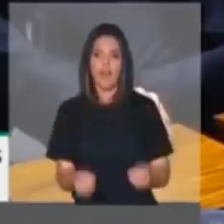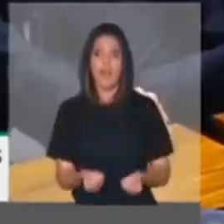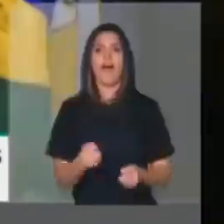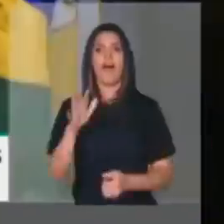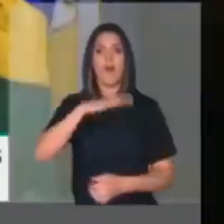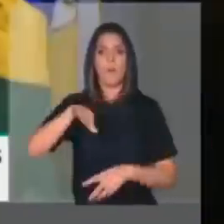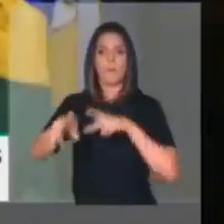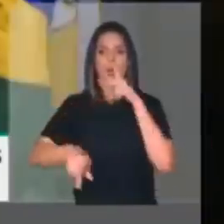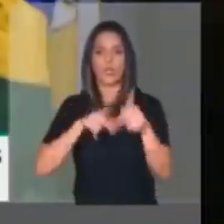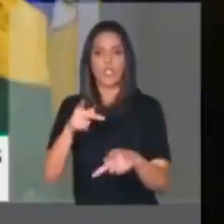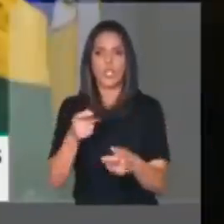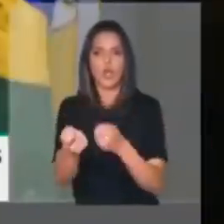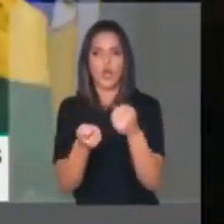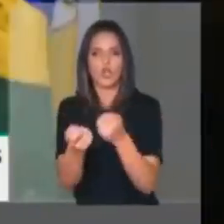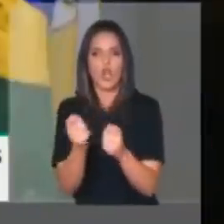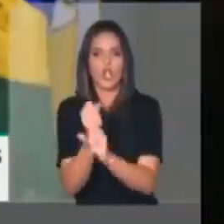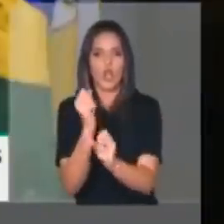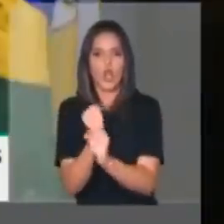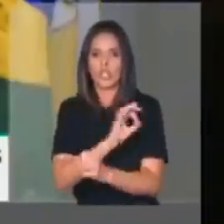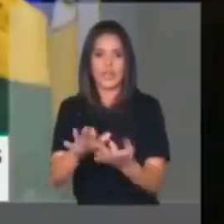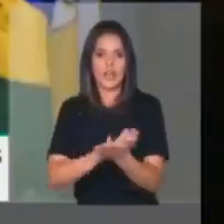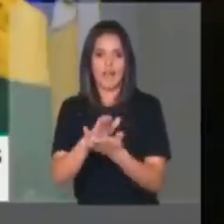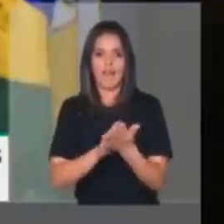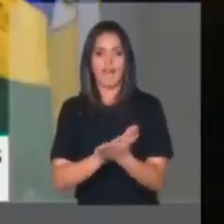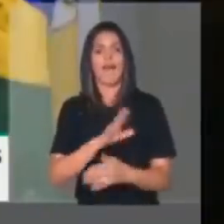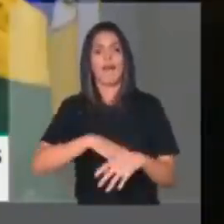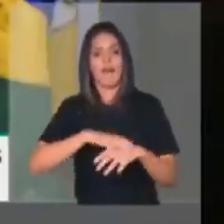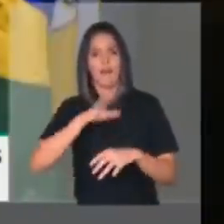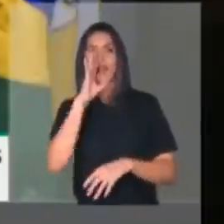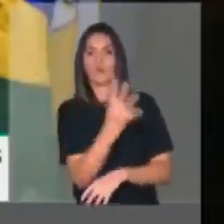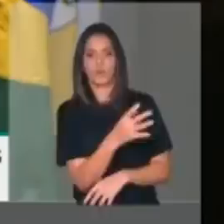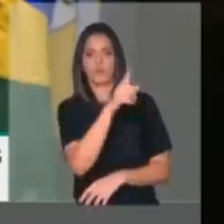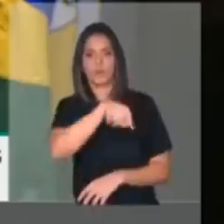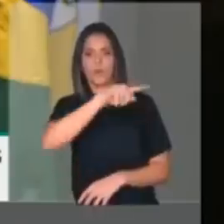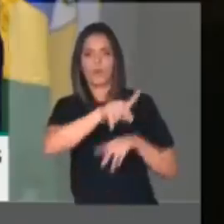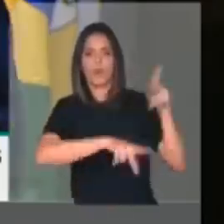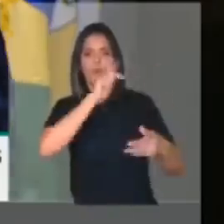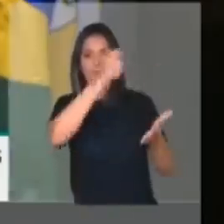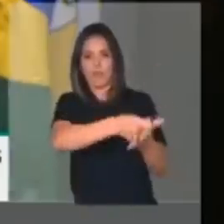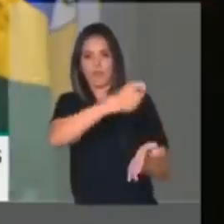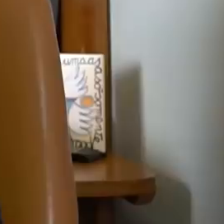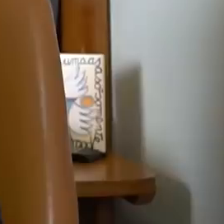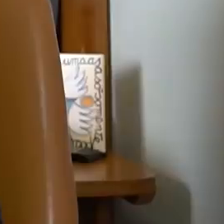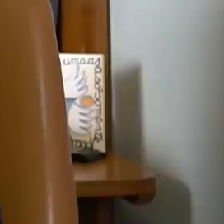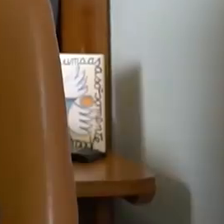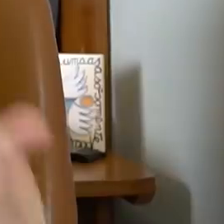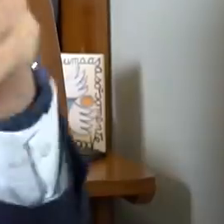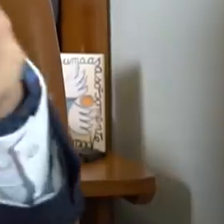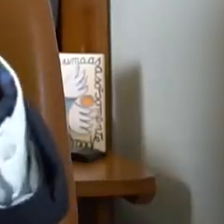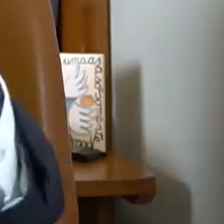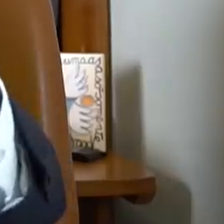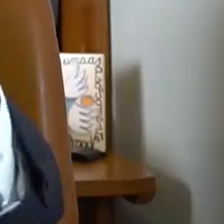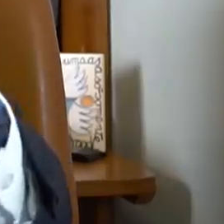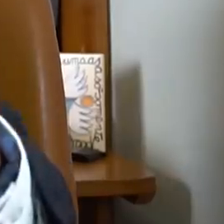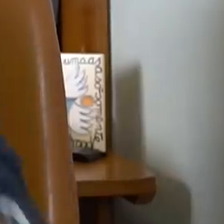poder público que não controla suas contas e que joga a conta no bolso do pagador de impostos. Obrigado, presidente. E para